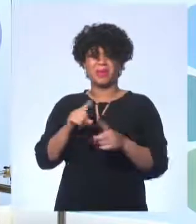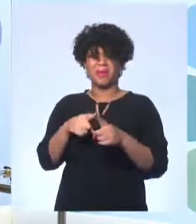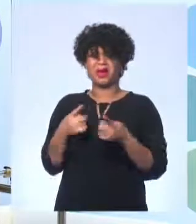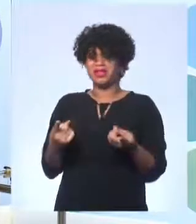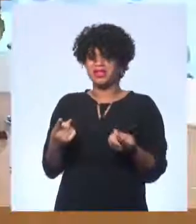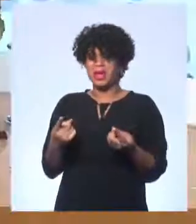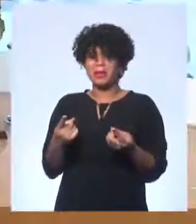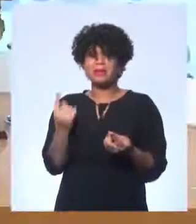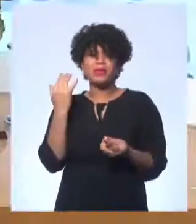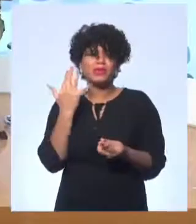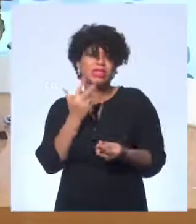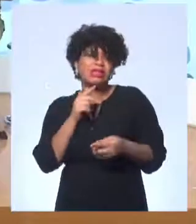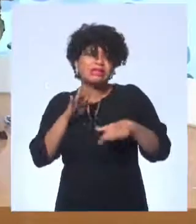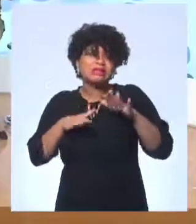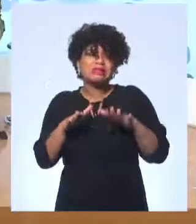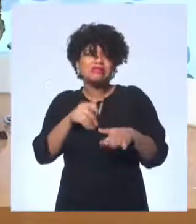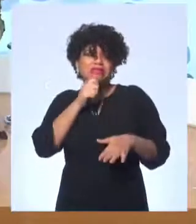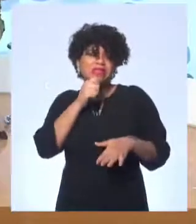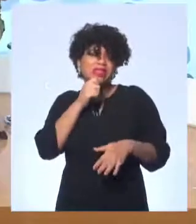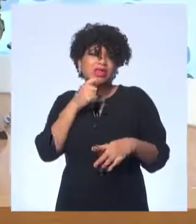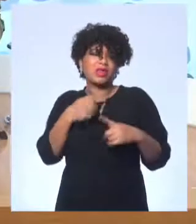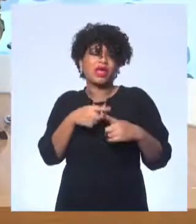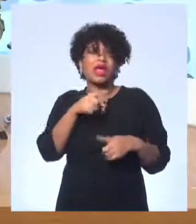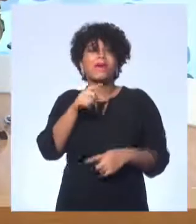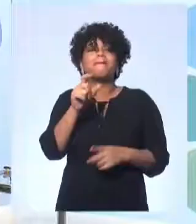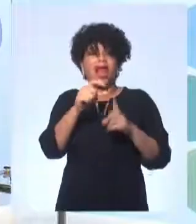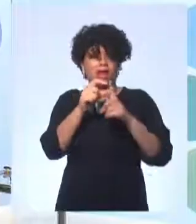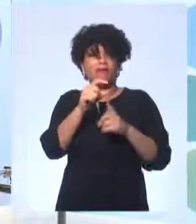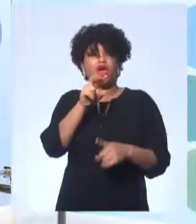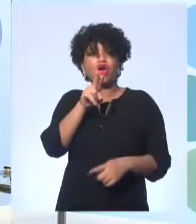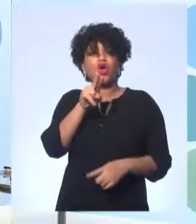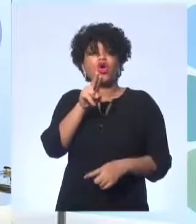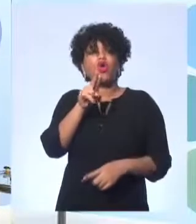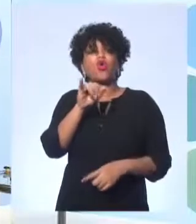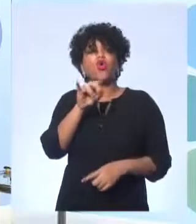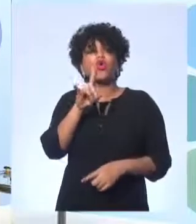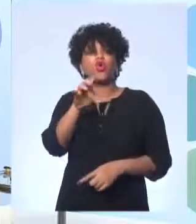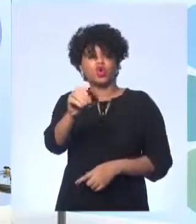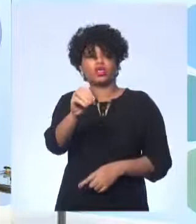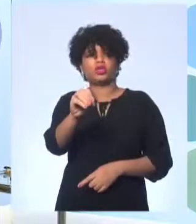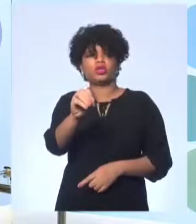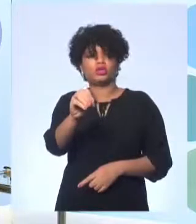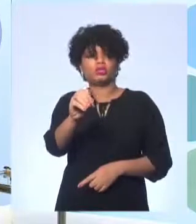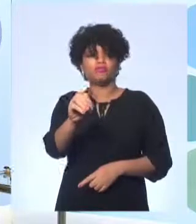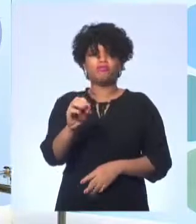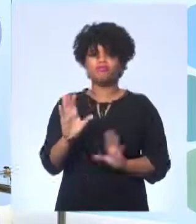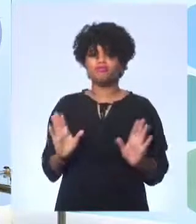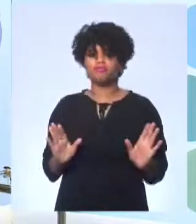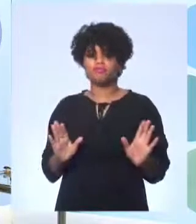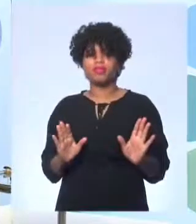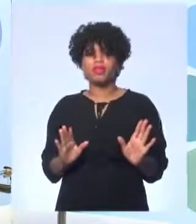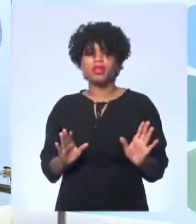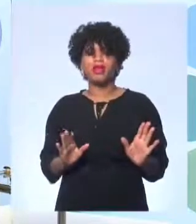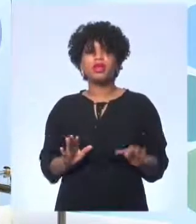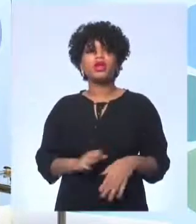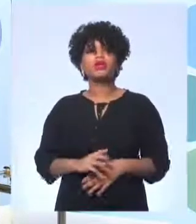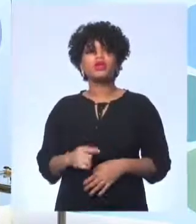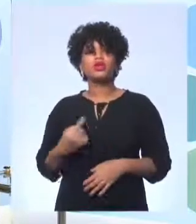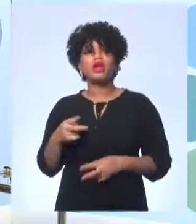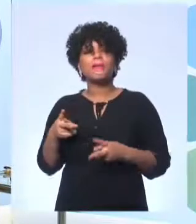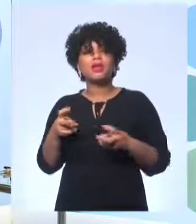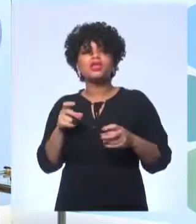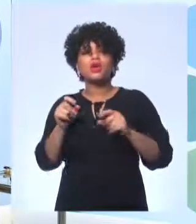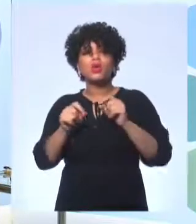Ou seja, o ruído ele não existe em si mesmo. Não existe um ruído absoluto, vamos dizer assim. O que